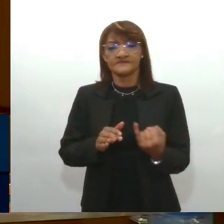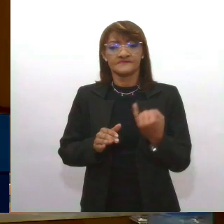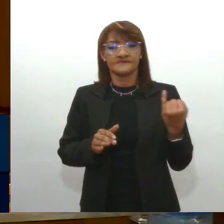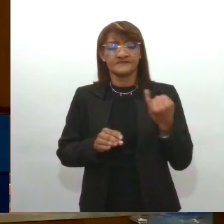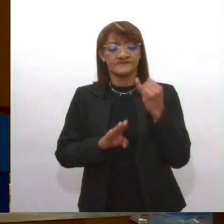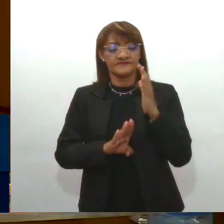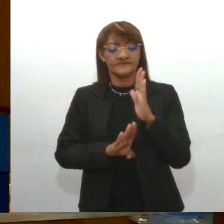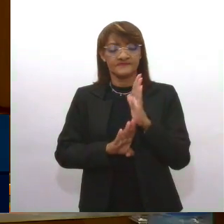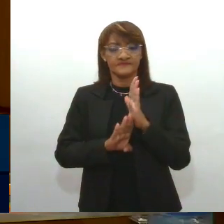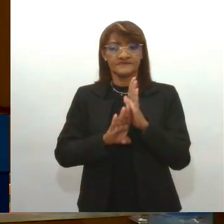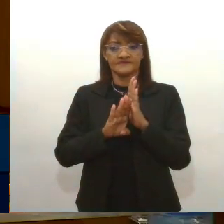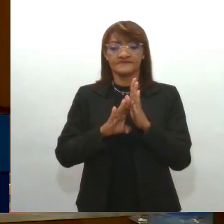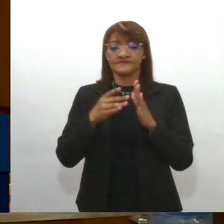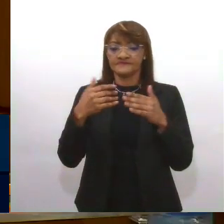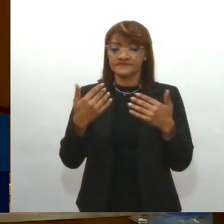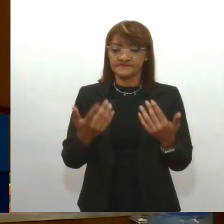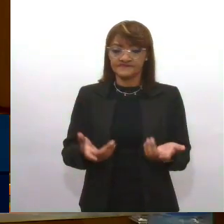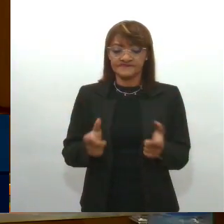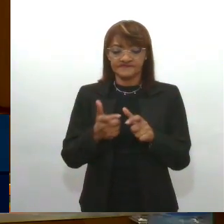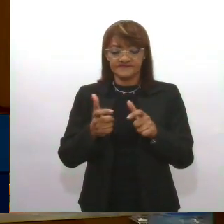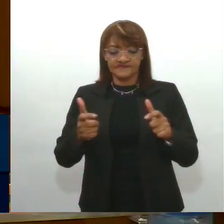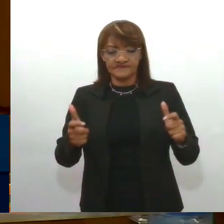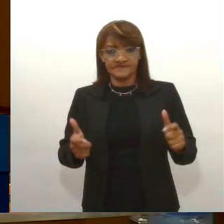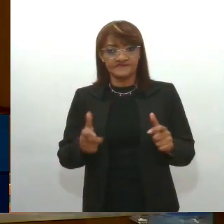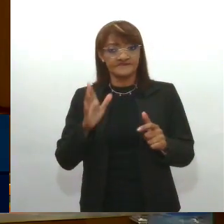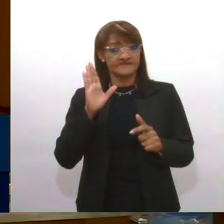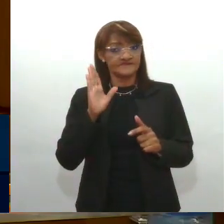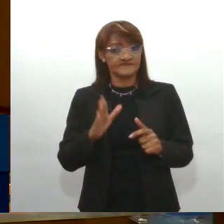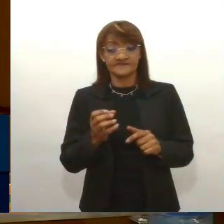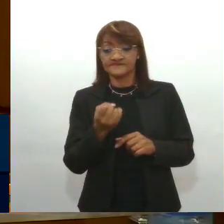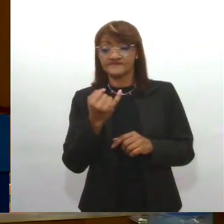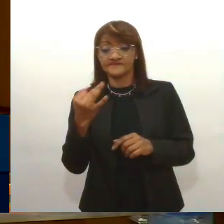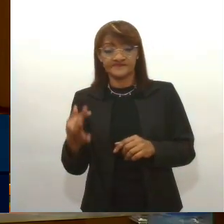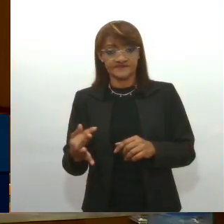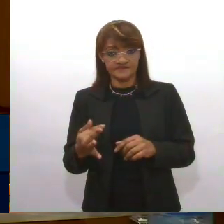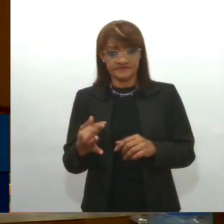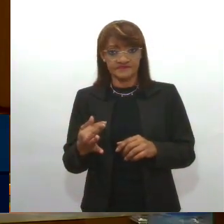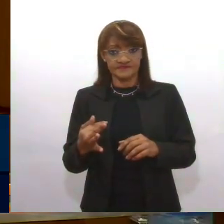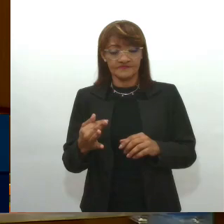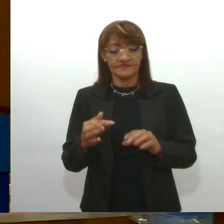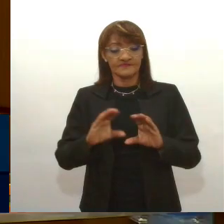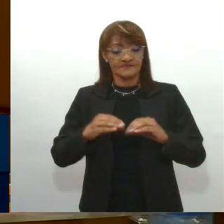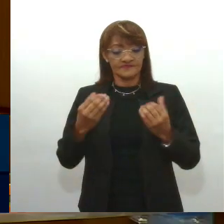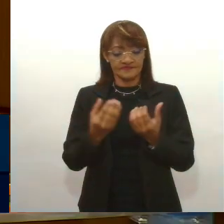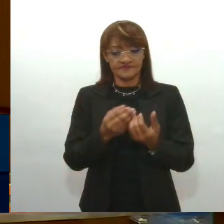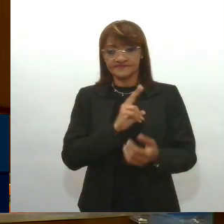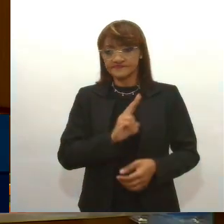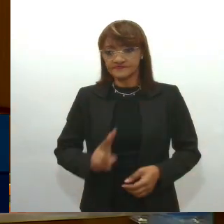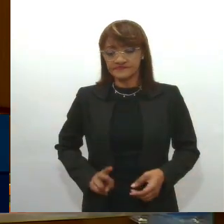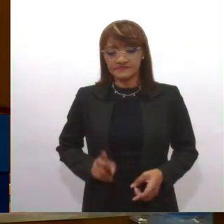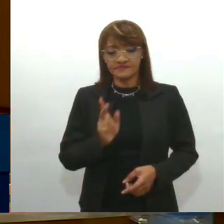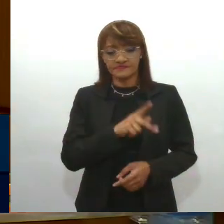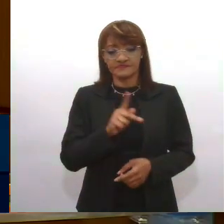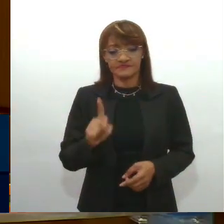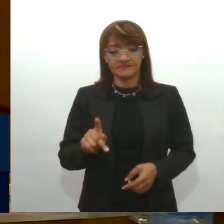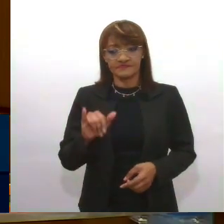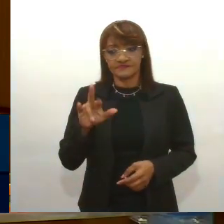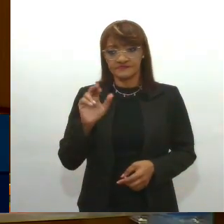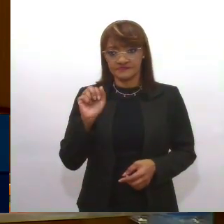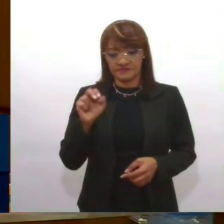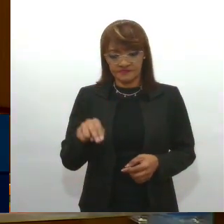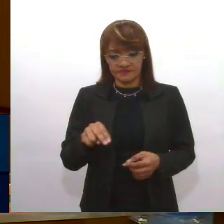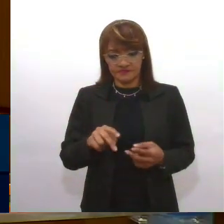na Câmara Municipal de Aracaju né com o professor Iran Barbosa sendo eleito o quinto Vereador mais bem